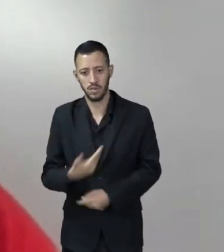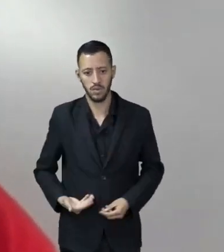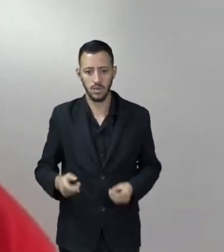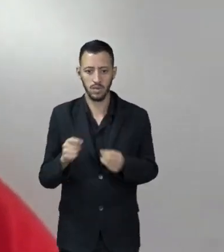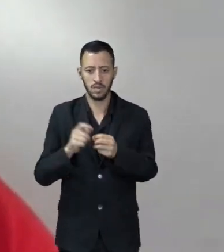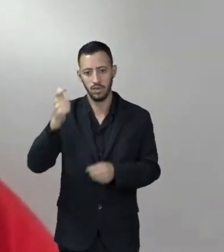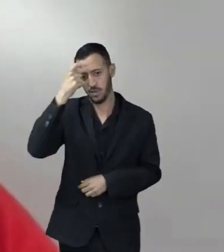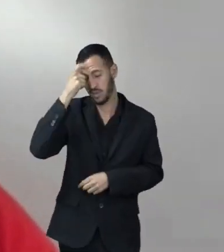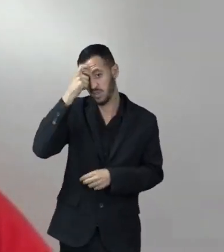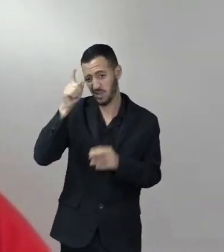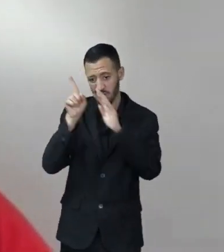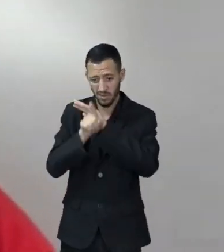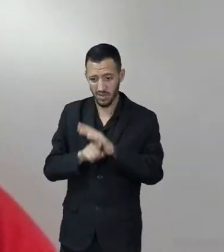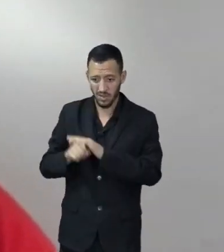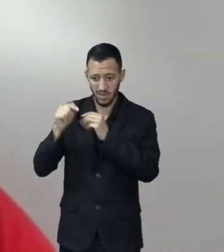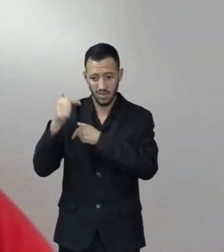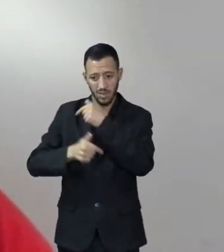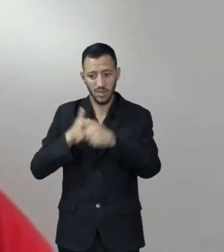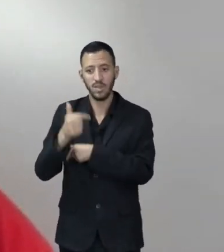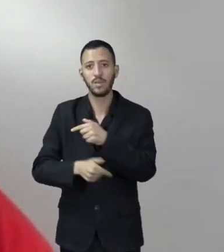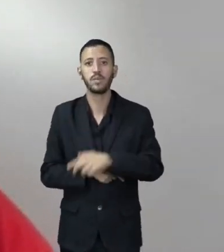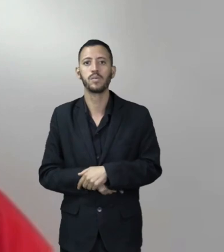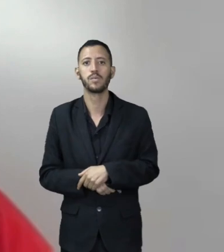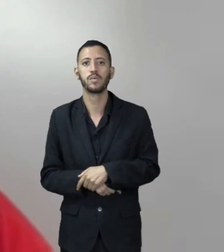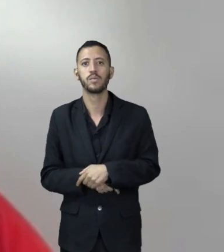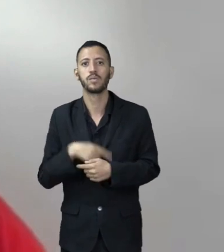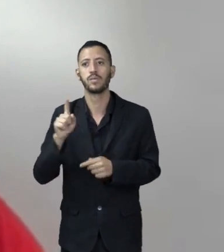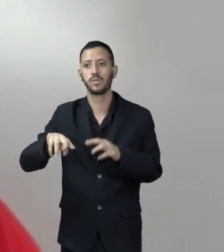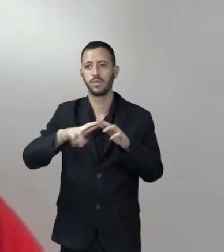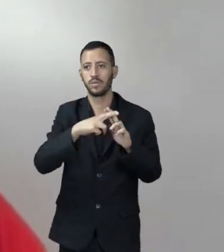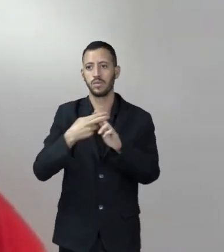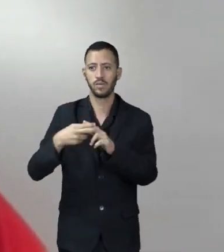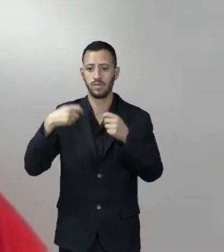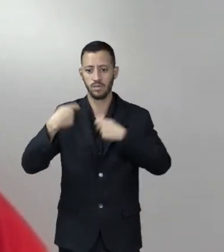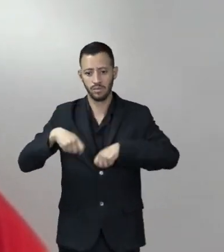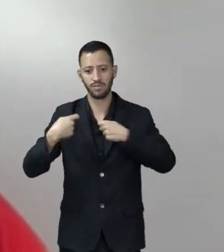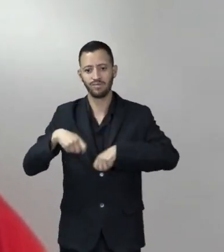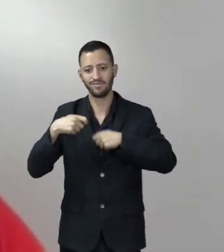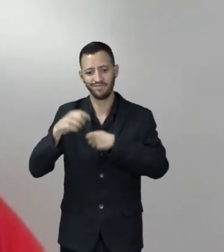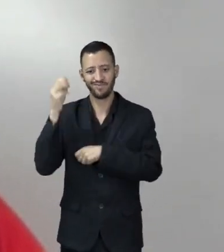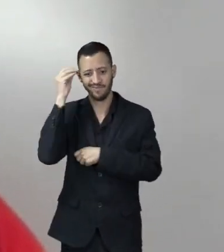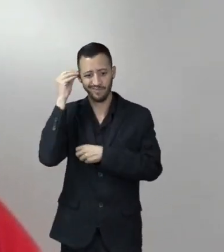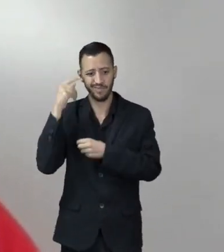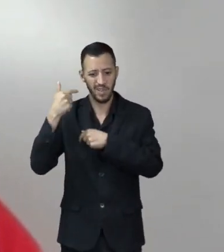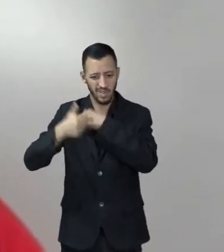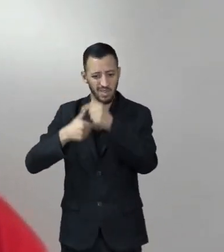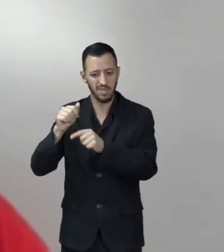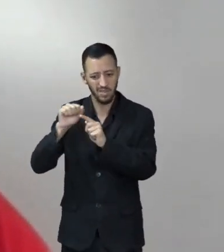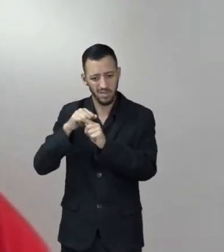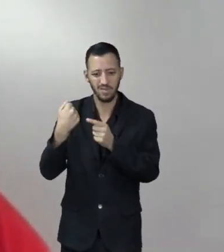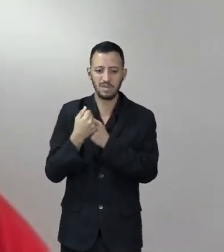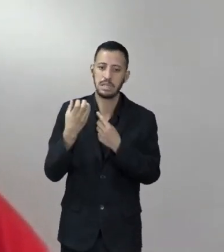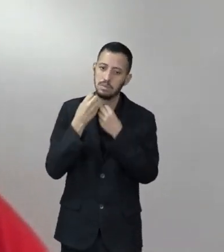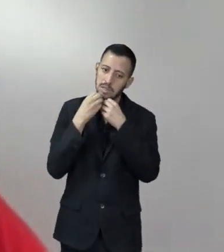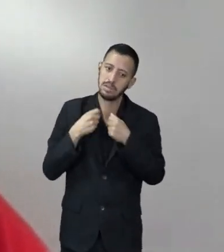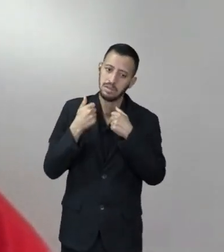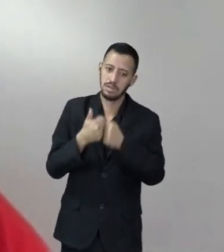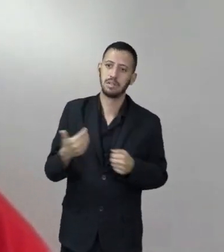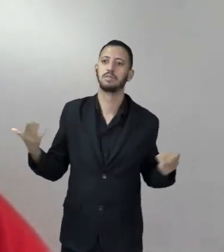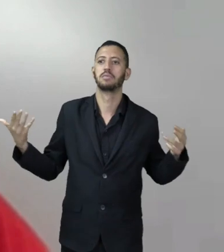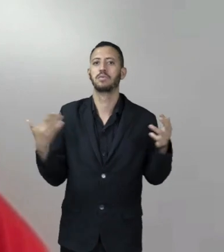enquanto cientista, pesquisadora e trabalhadora do SUS precisa ser retornado para a sociedade também. É muito gostoso a gente poder